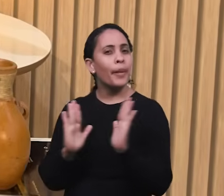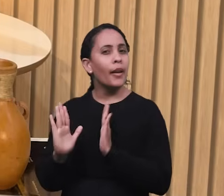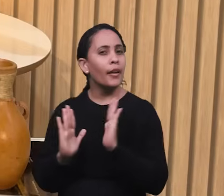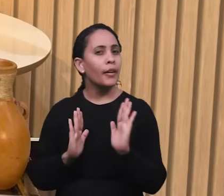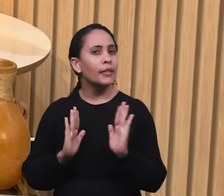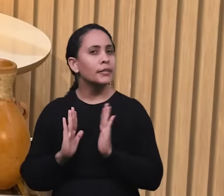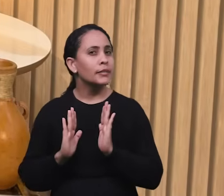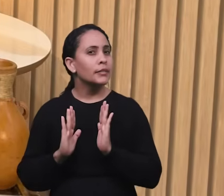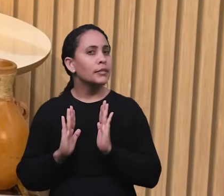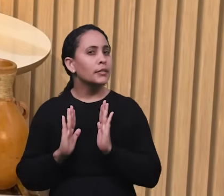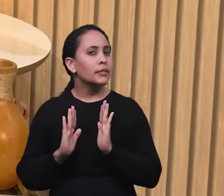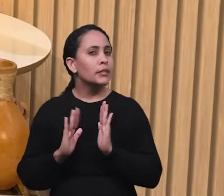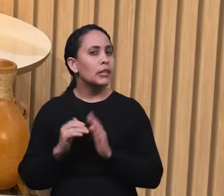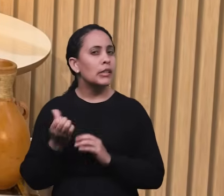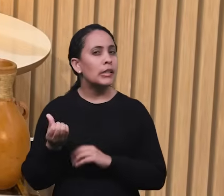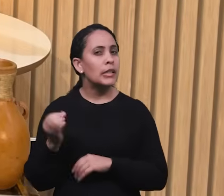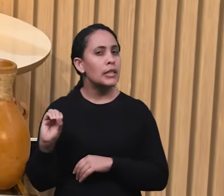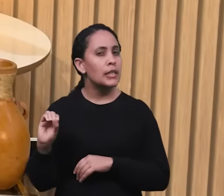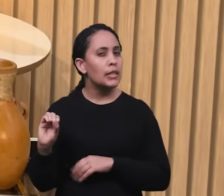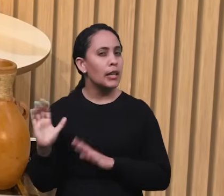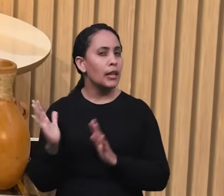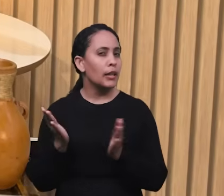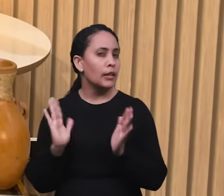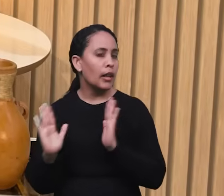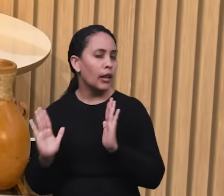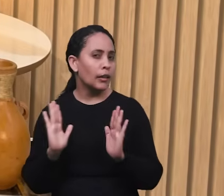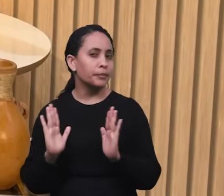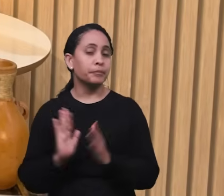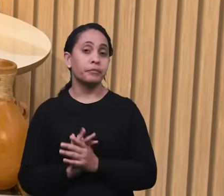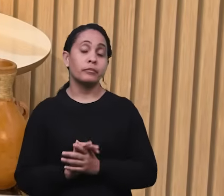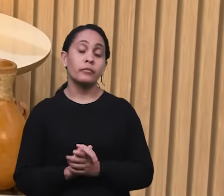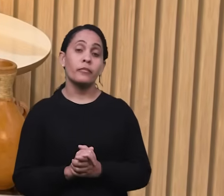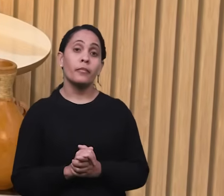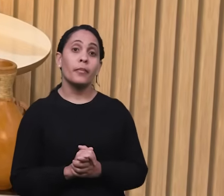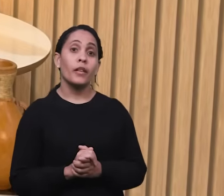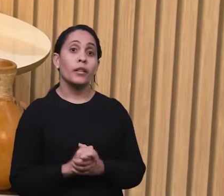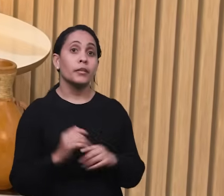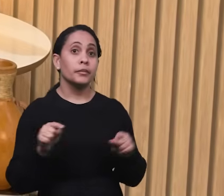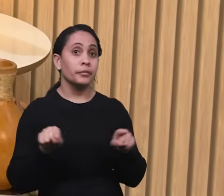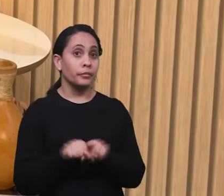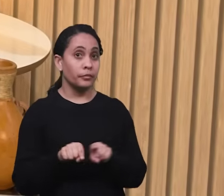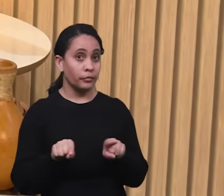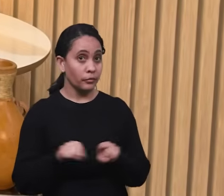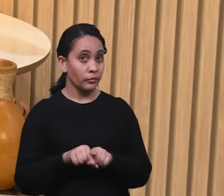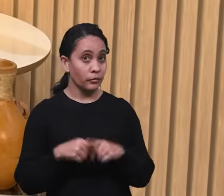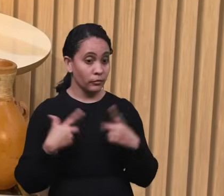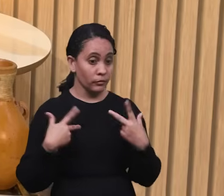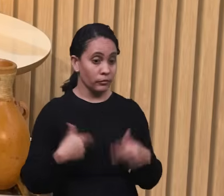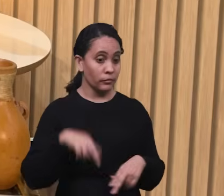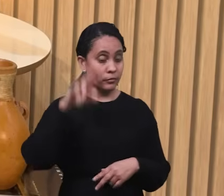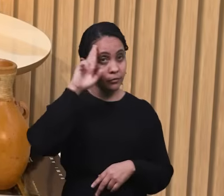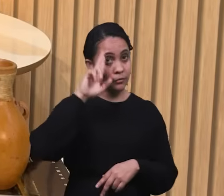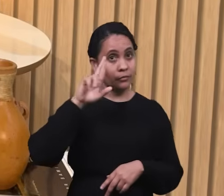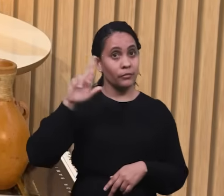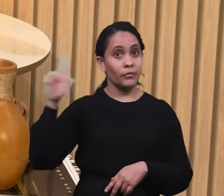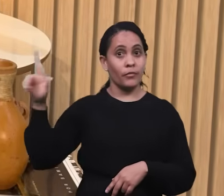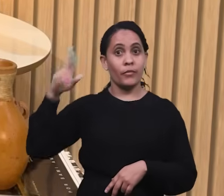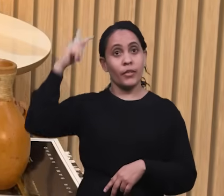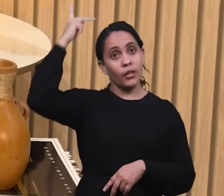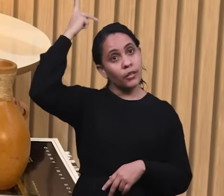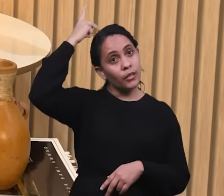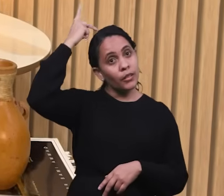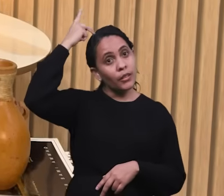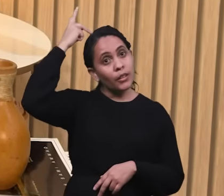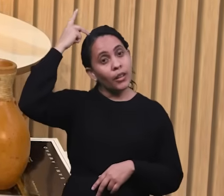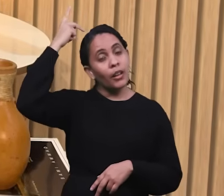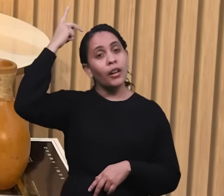60. Na mesma época que o Senhor estava derramando essa bênção do batismo com o Espírito